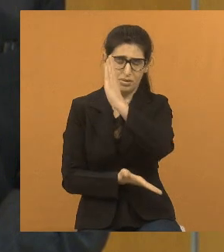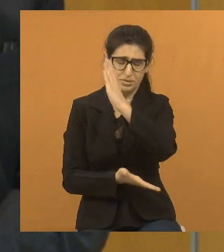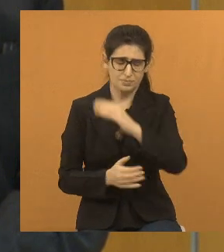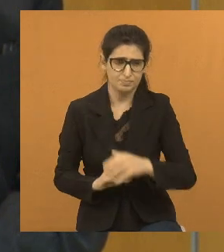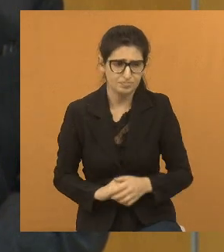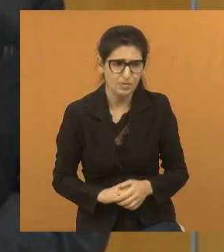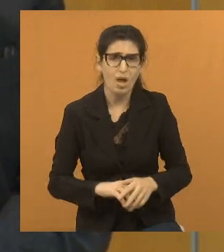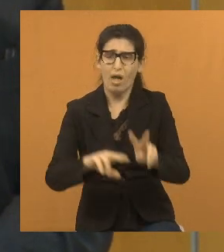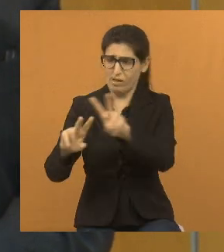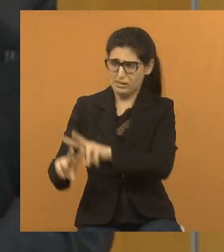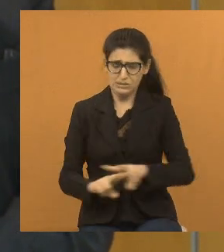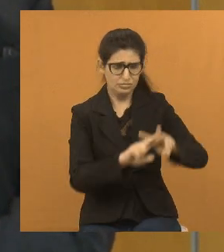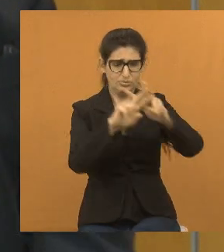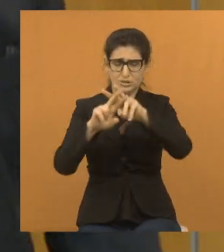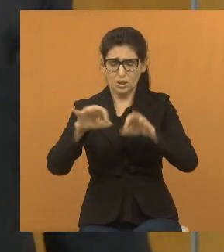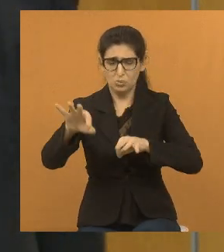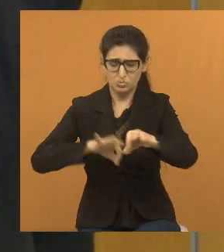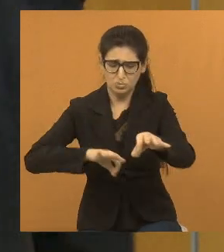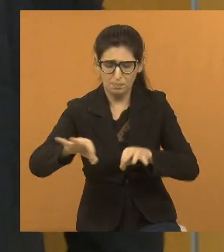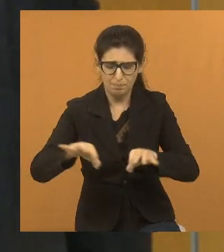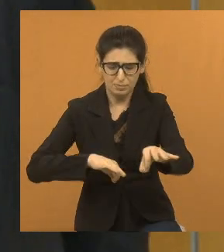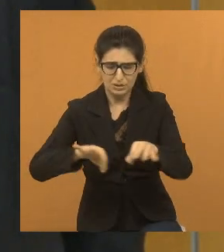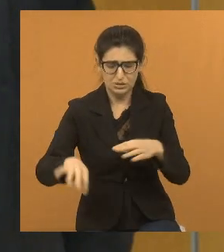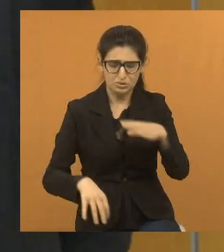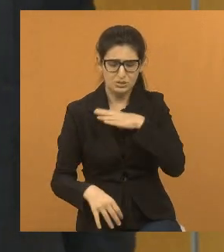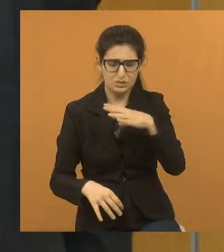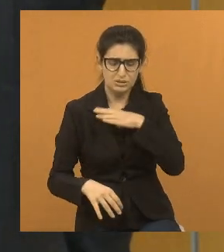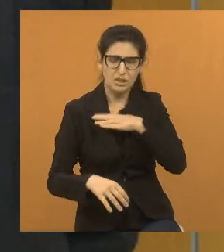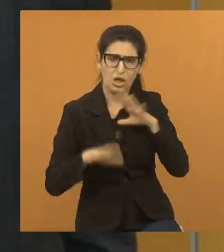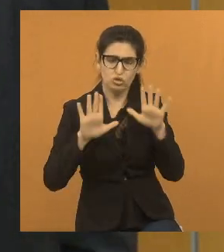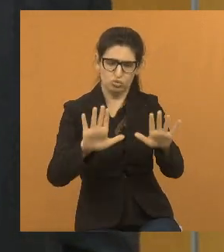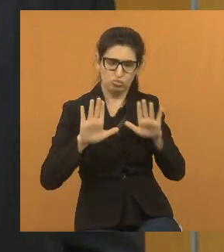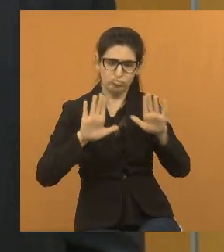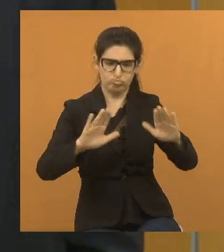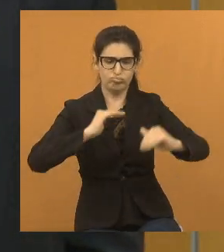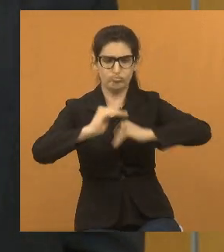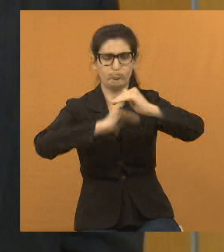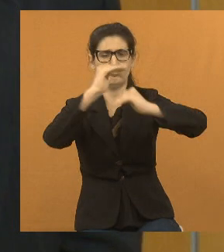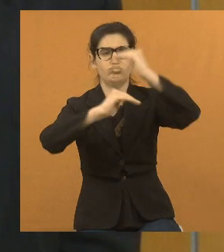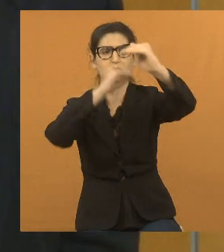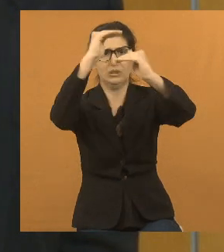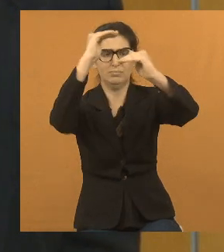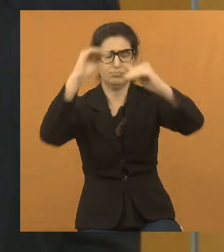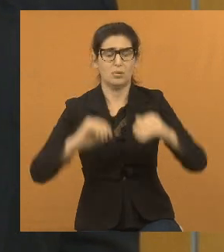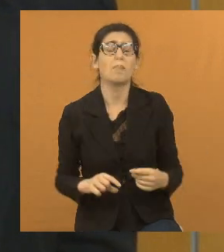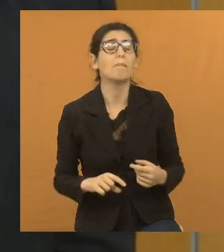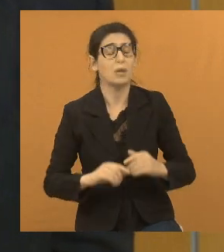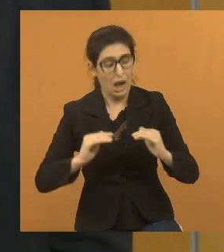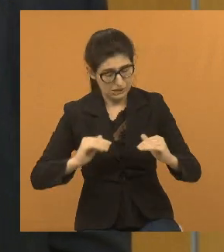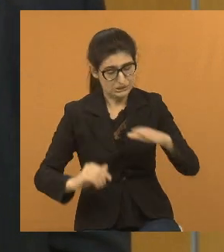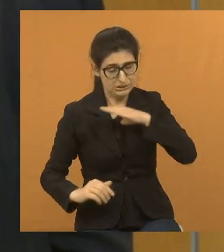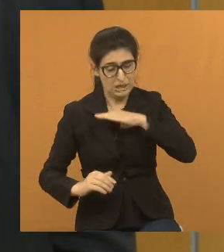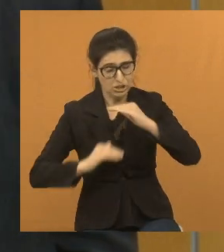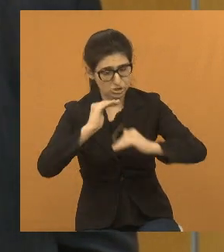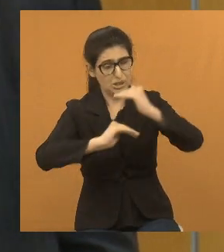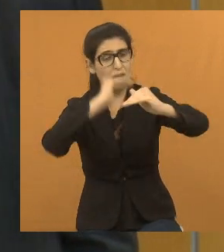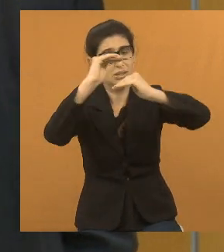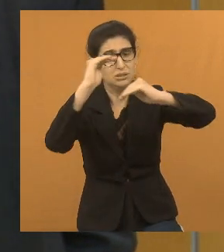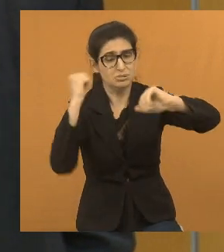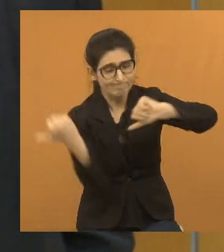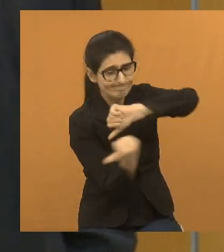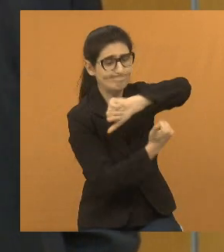revisão, justamente porque a cidade cresce e desenvolve a mudanças. E para que